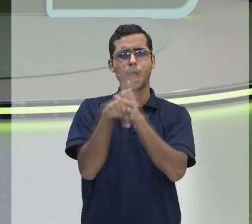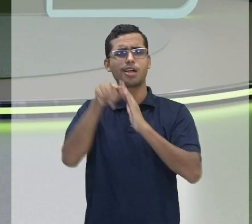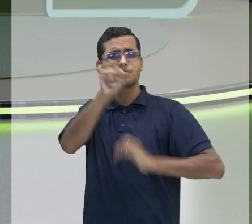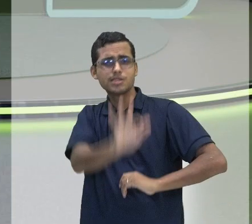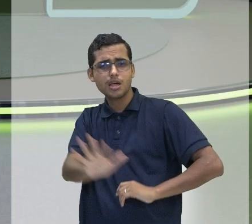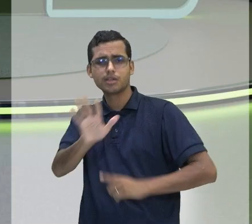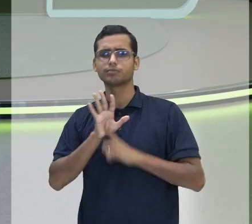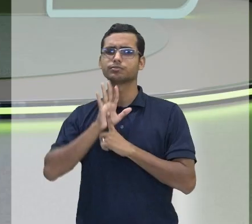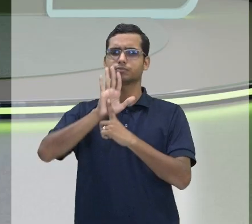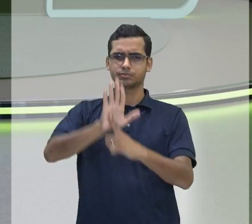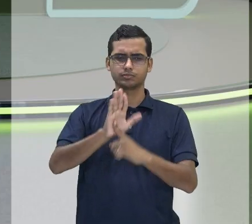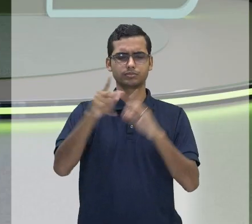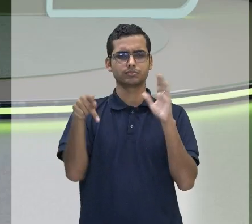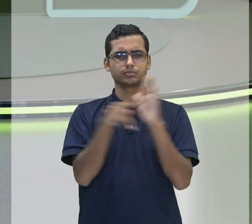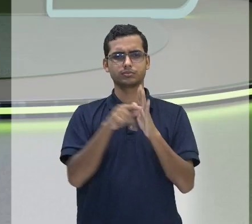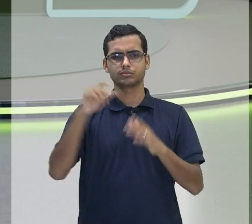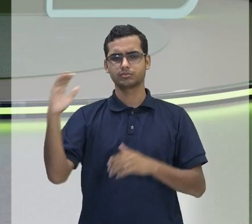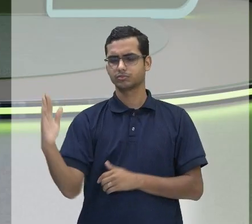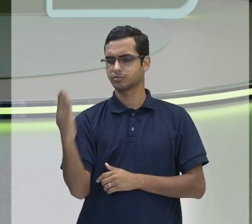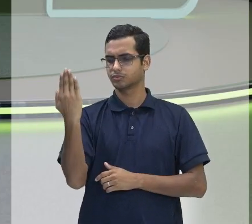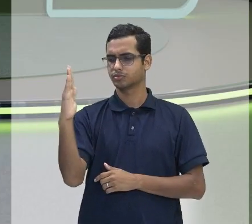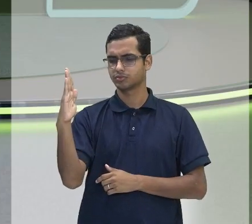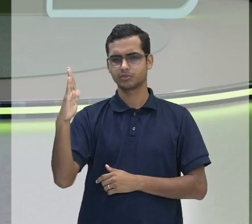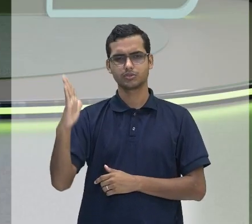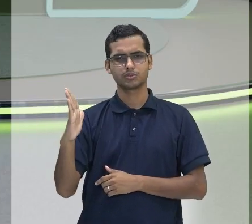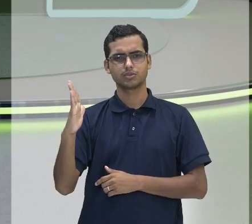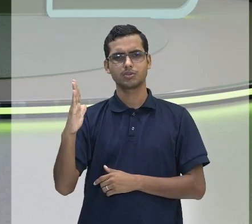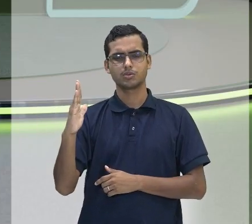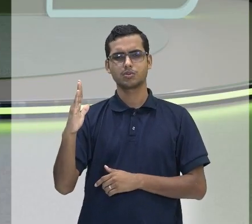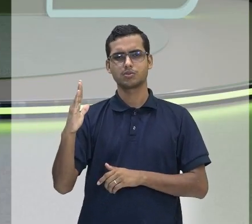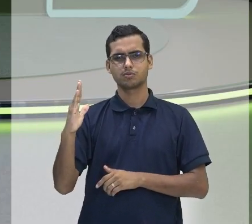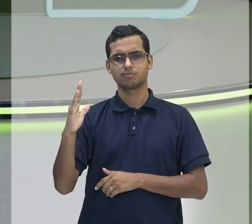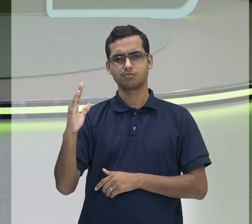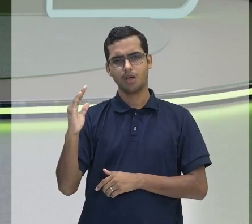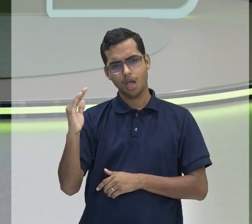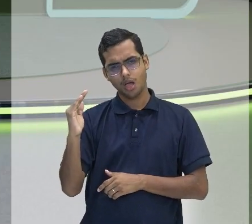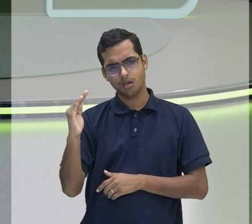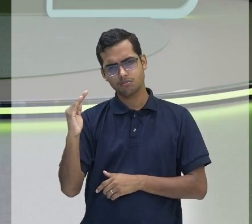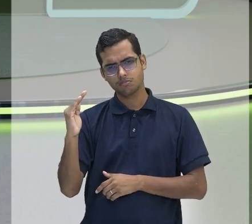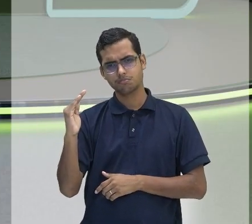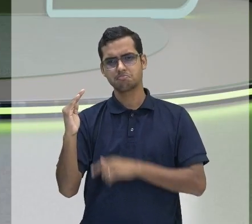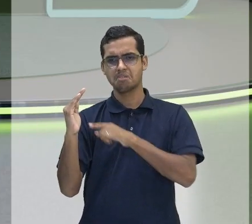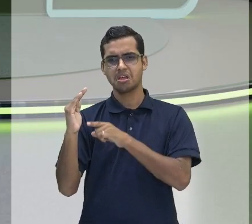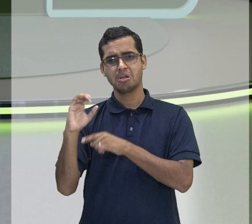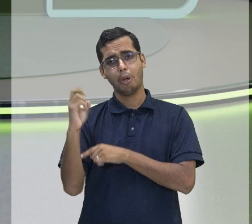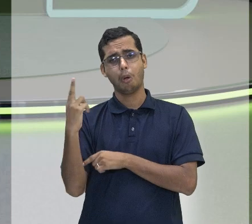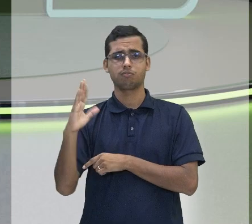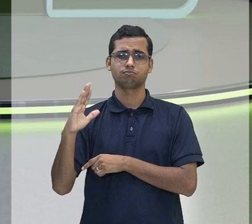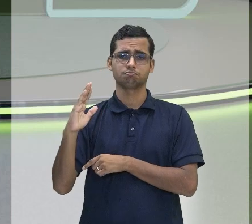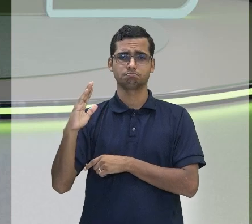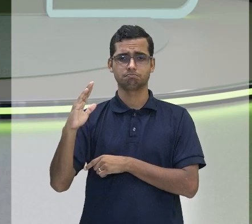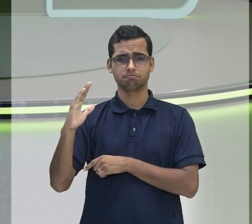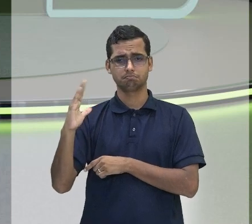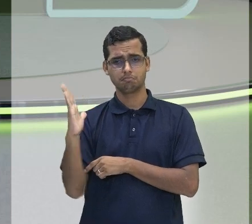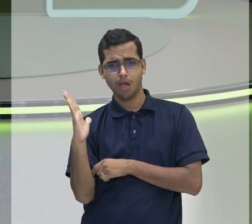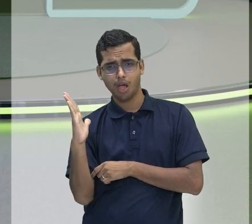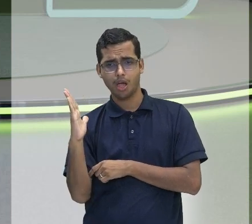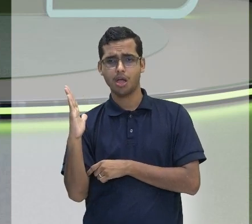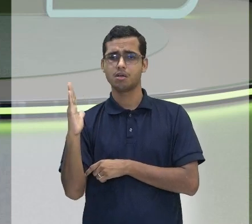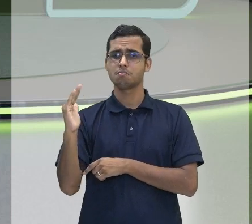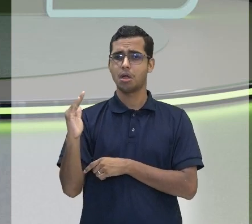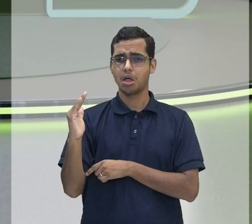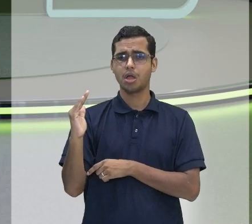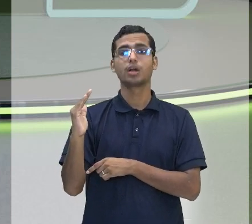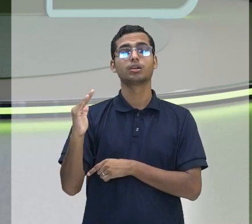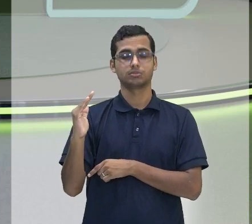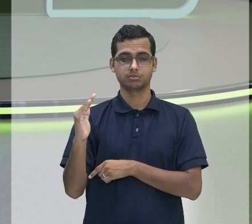imagens de um espelho esférico, tanto côncavo quanto convexo. Na aula que nós estamos